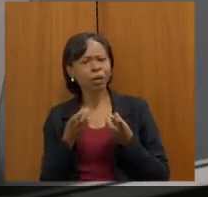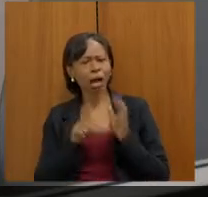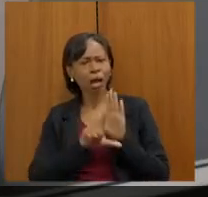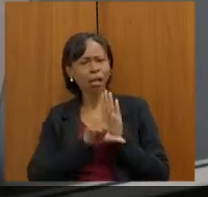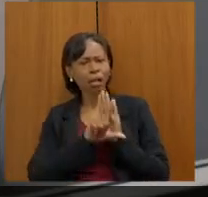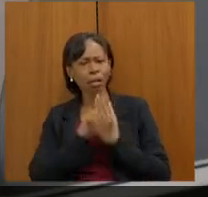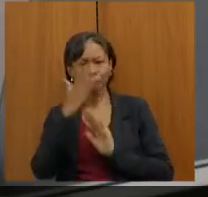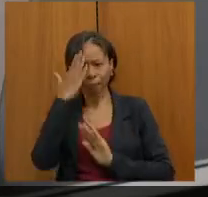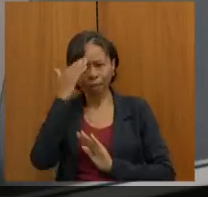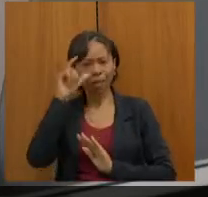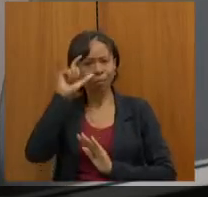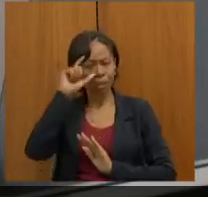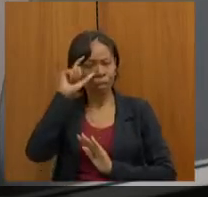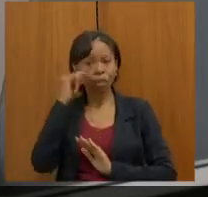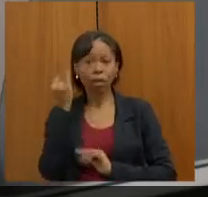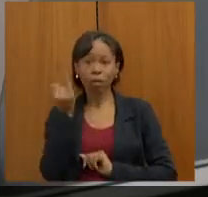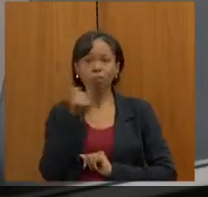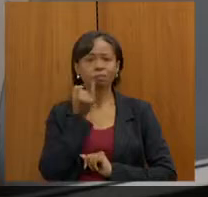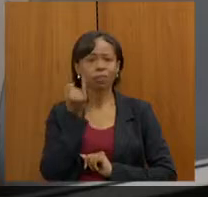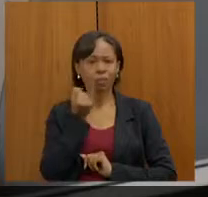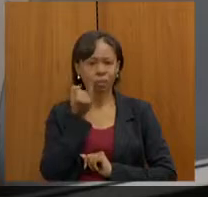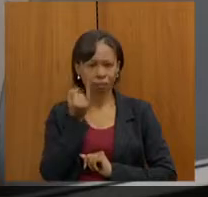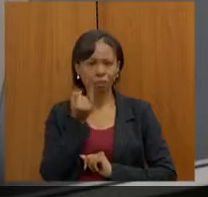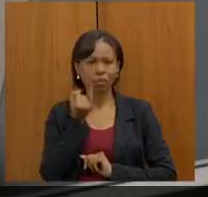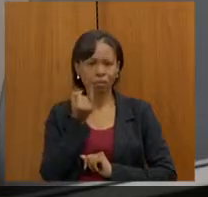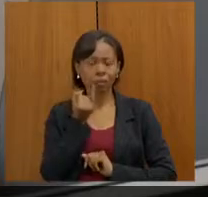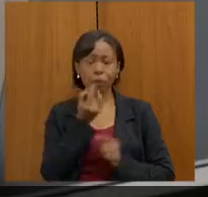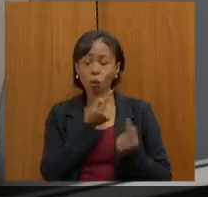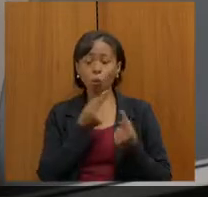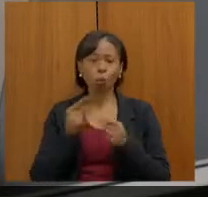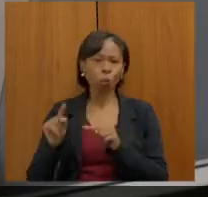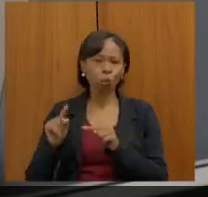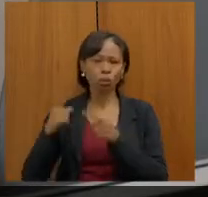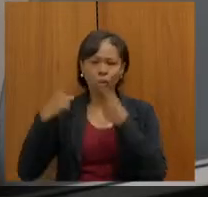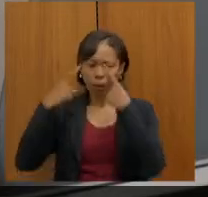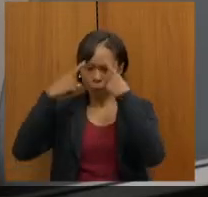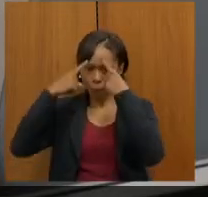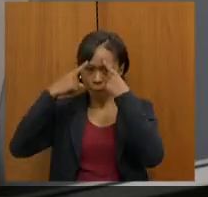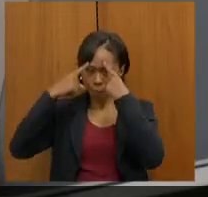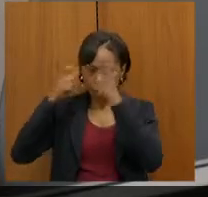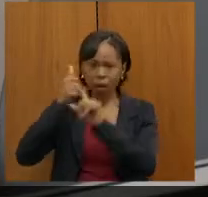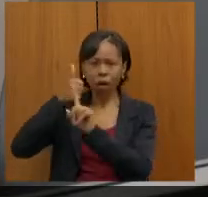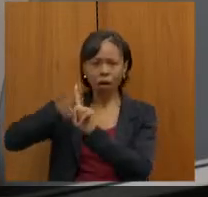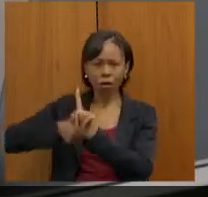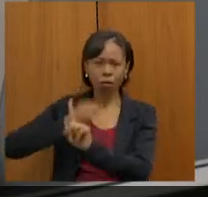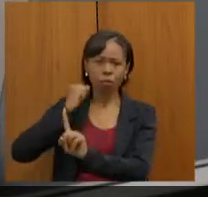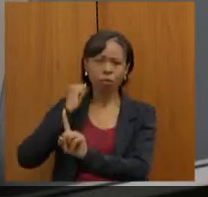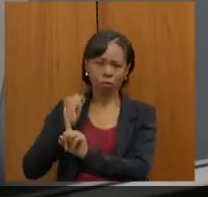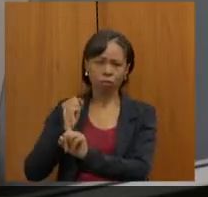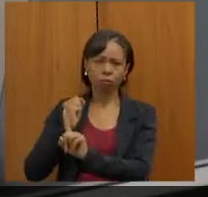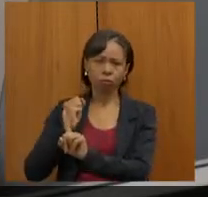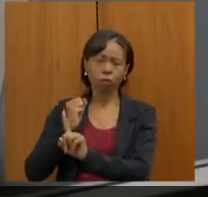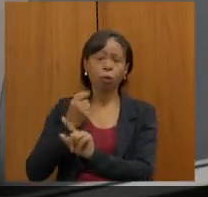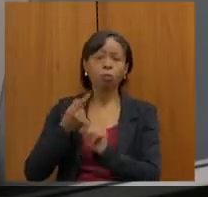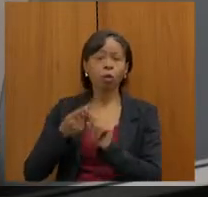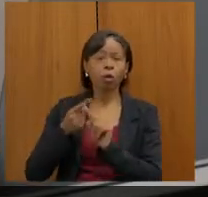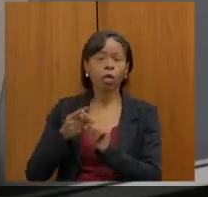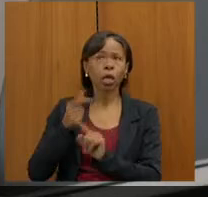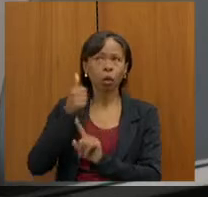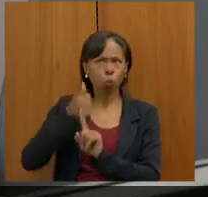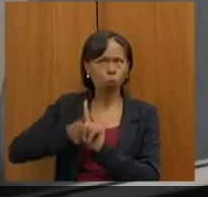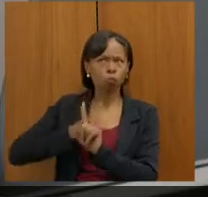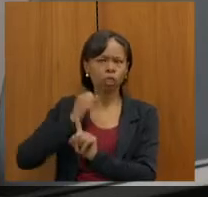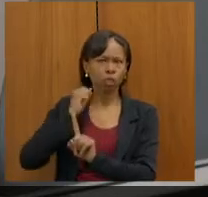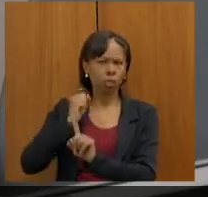para prevenção do feminicídio isso porque noventa porcento dos casos de feminicídio que tramitaram lá no